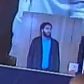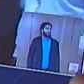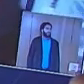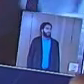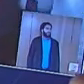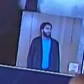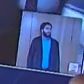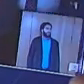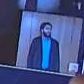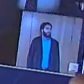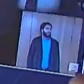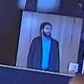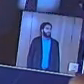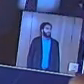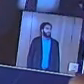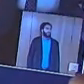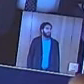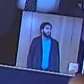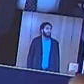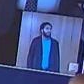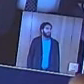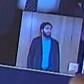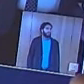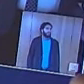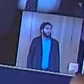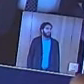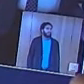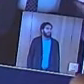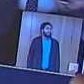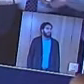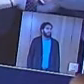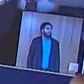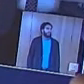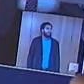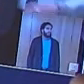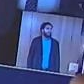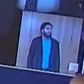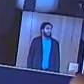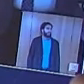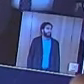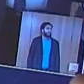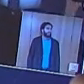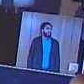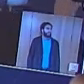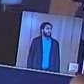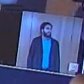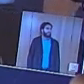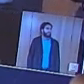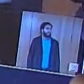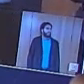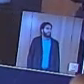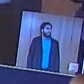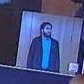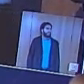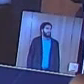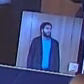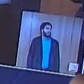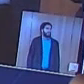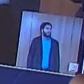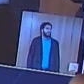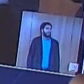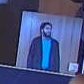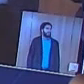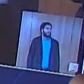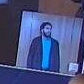seara dos crimes das milícias no Rio de Janeiro também, mas eles estão presos desde março de 2020, tanto o